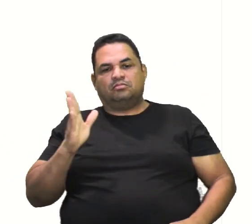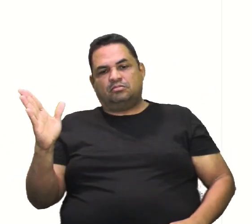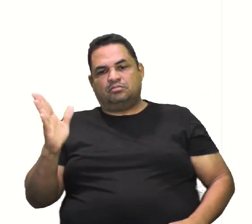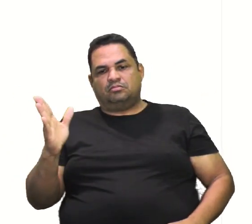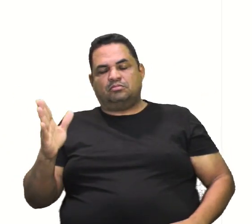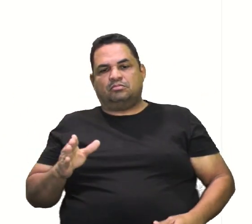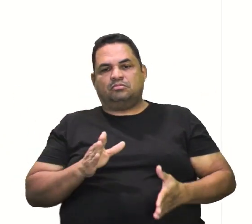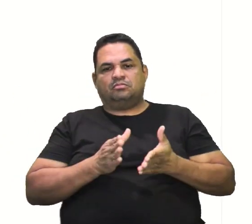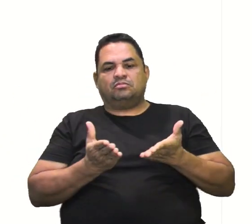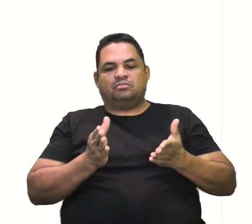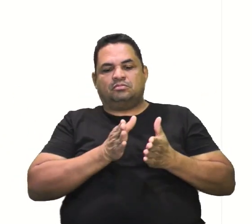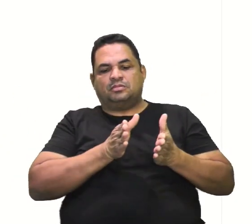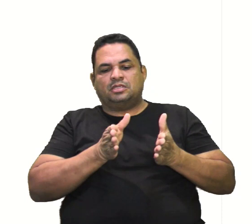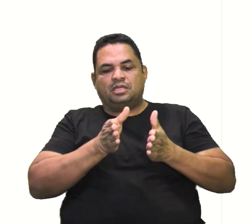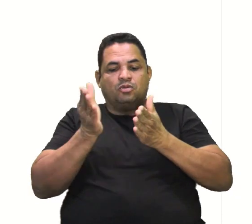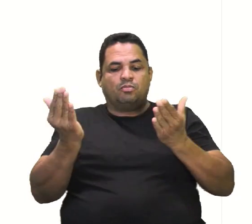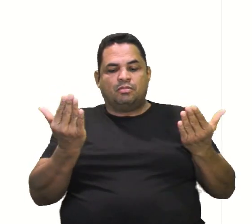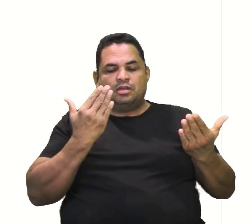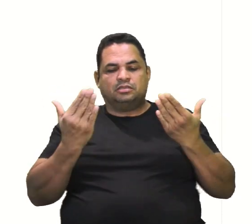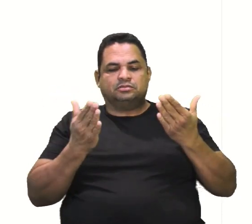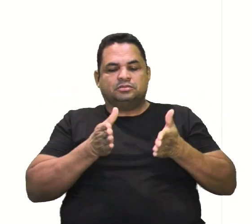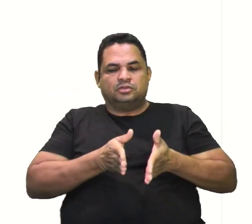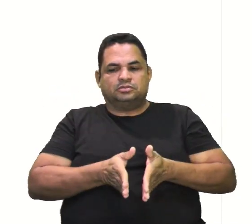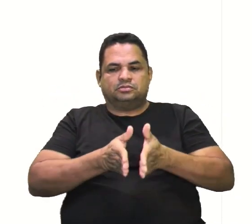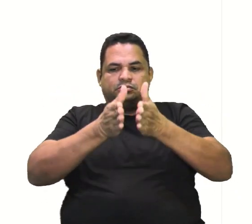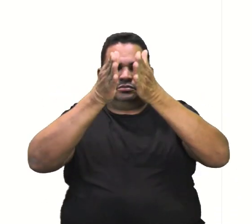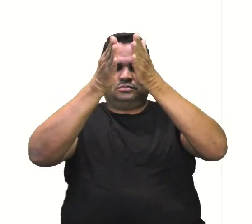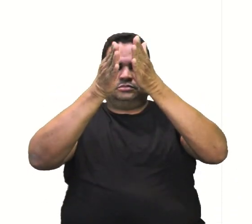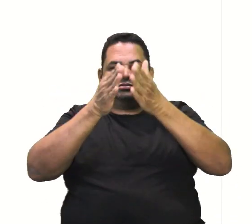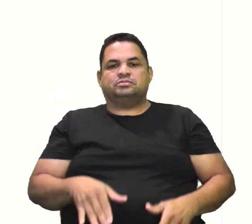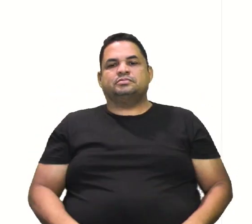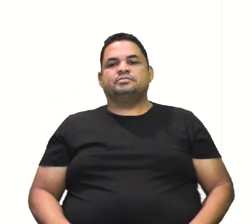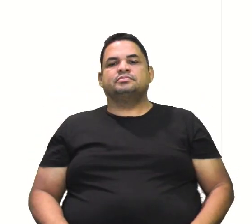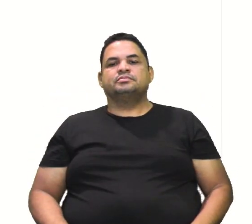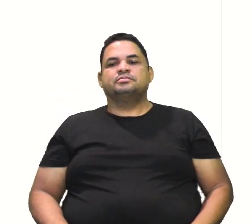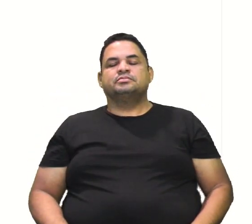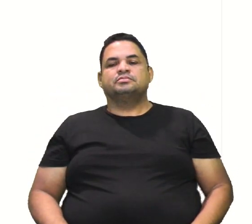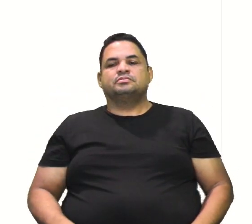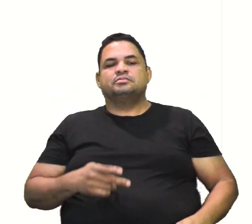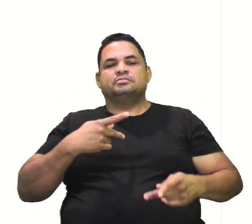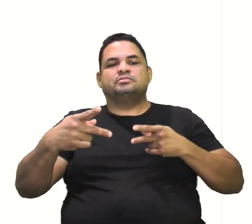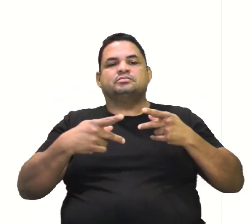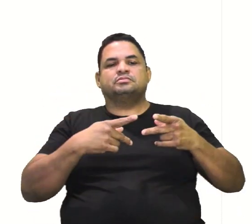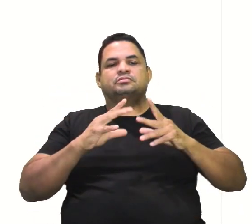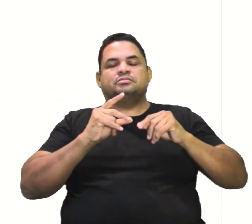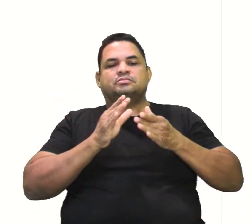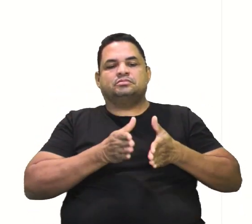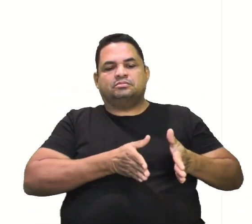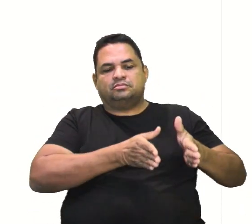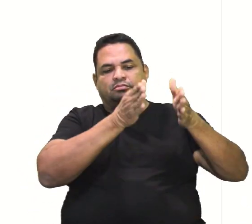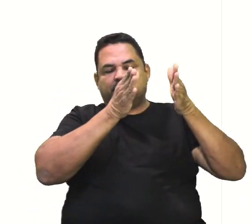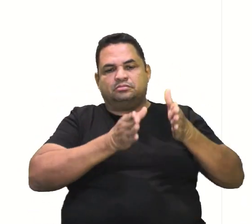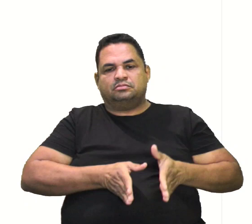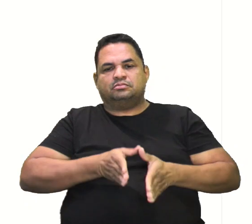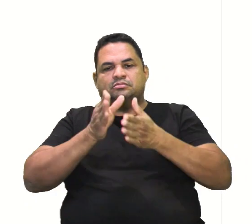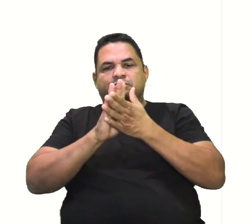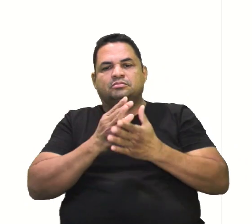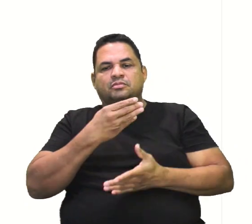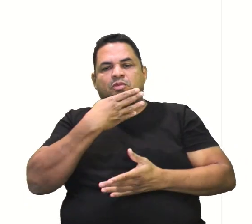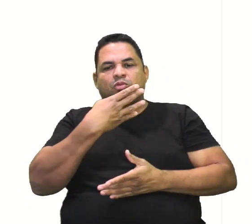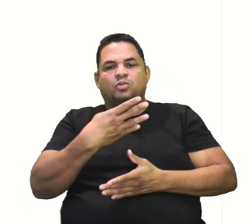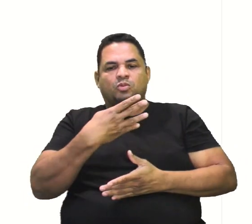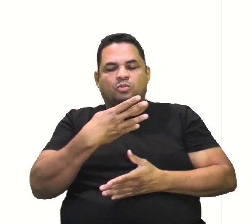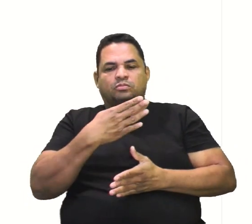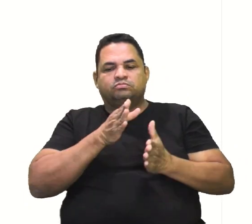à direita da pilastra central. Segundo o projeto, todas as pilastras estão a